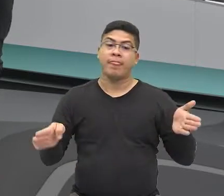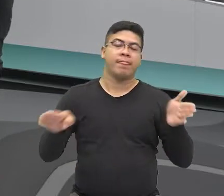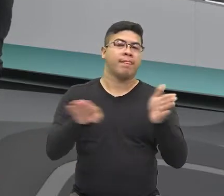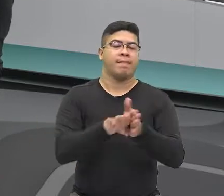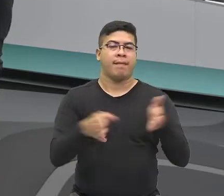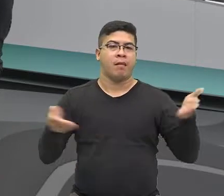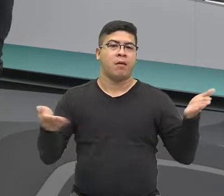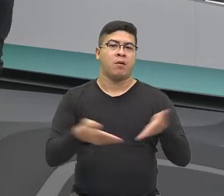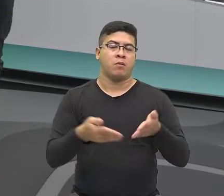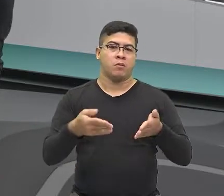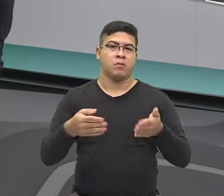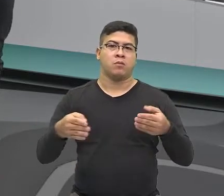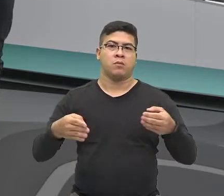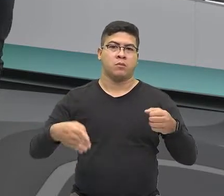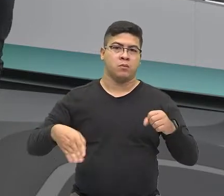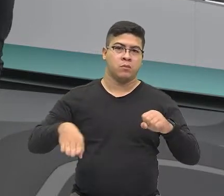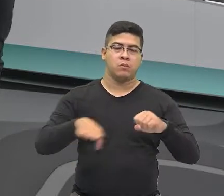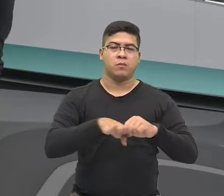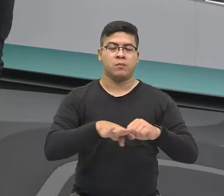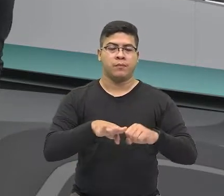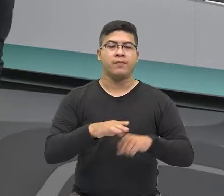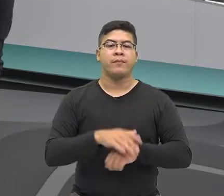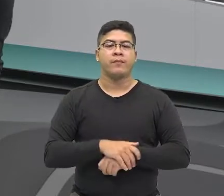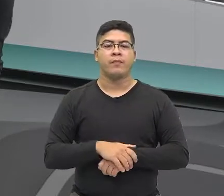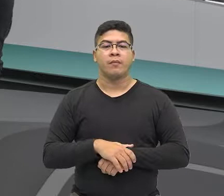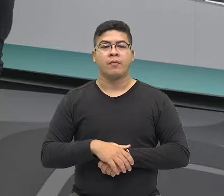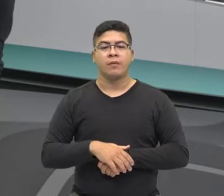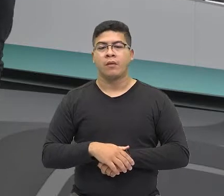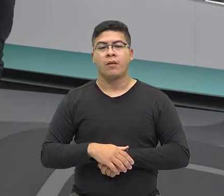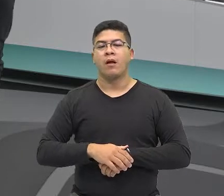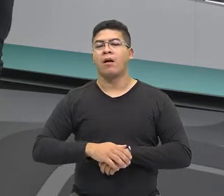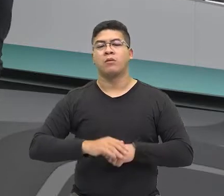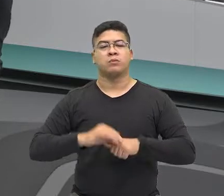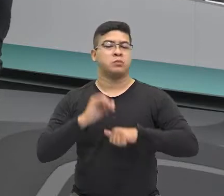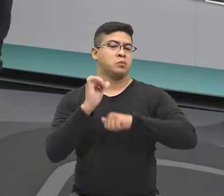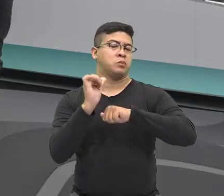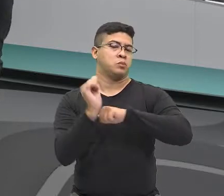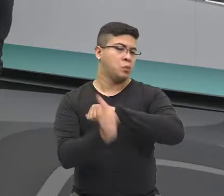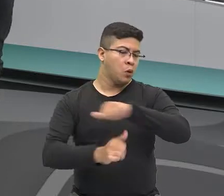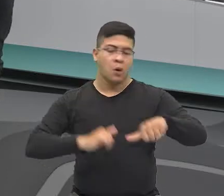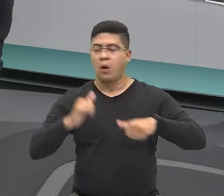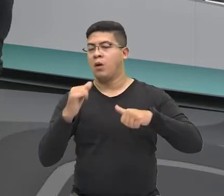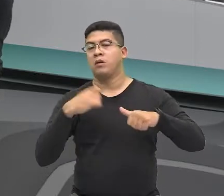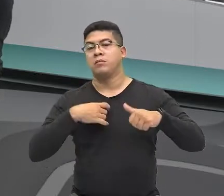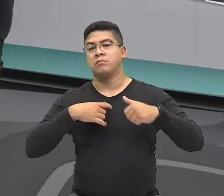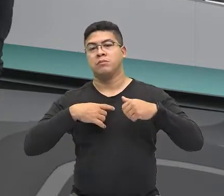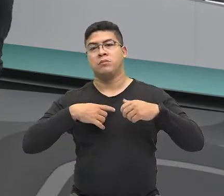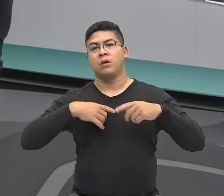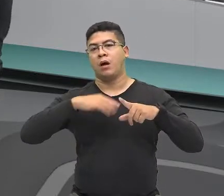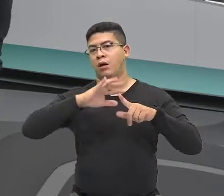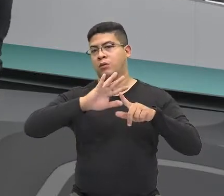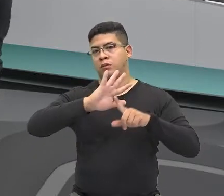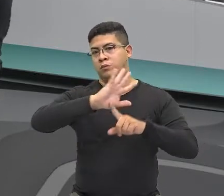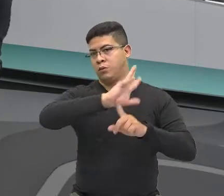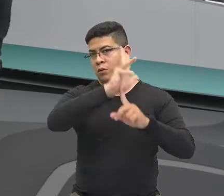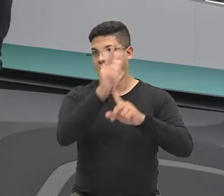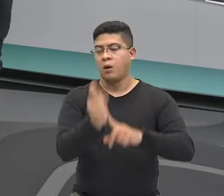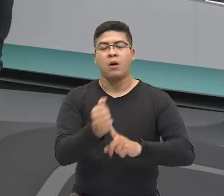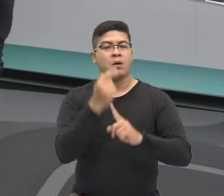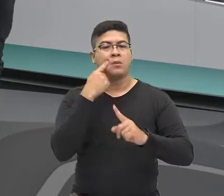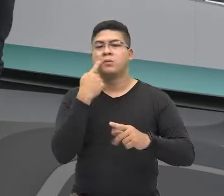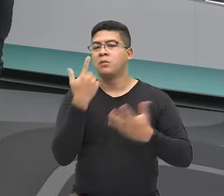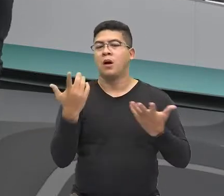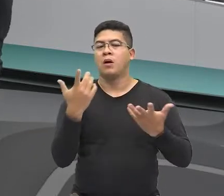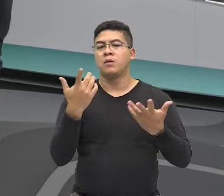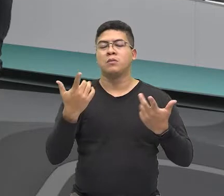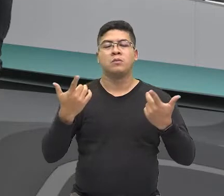que mais? Renovação artística, a linguagem é mais simples, vai retratar a linguagem do povo, uma linguagem coloquial,